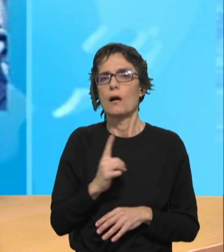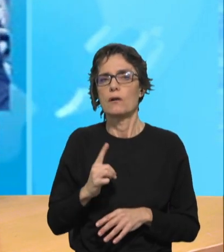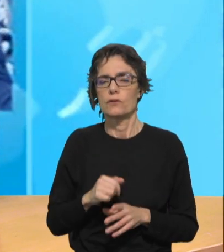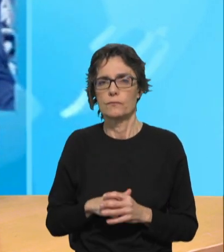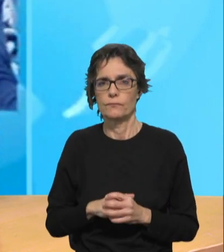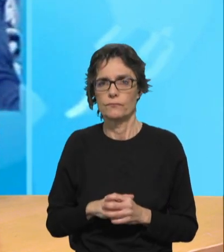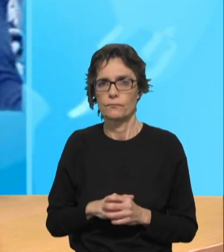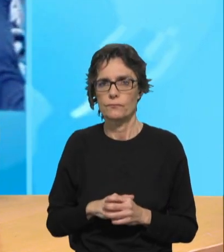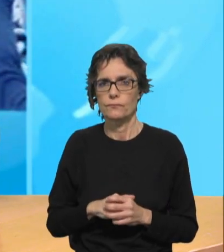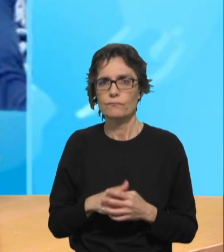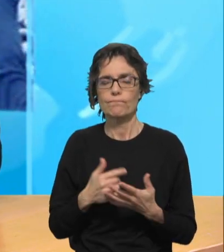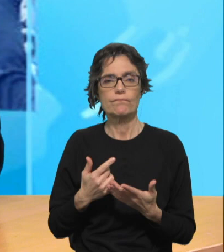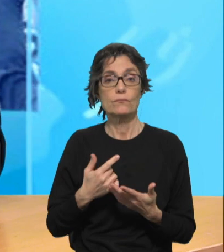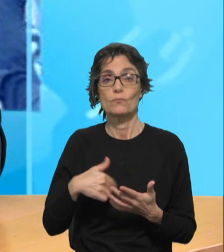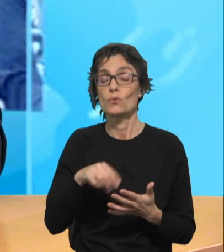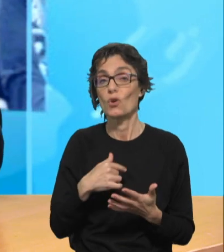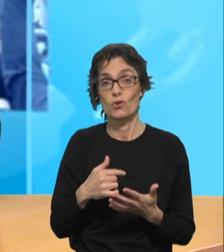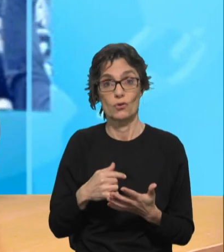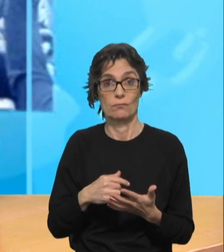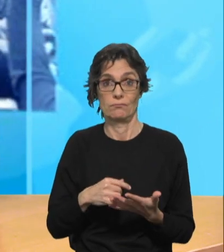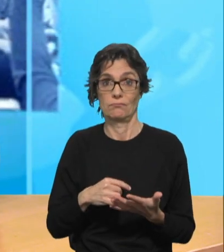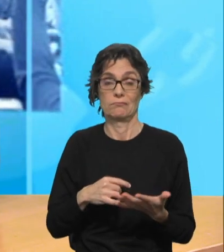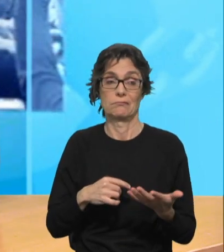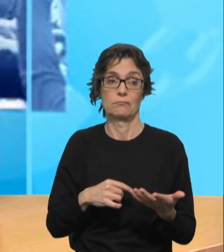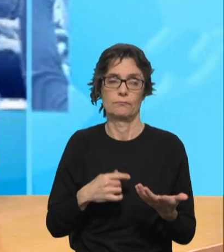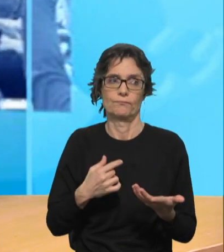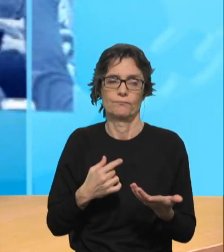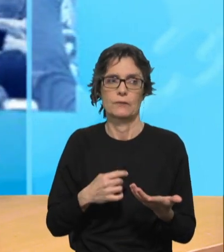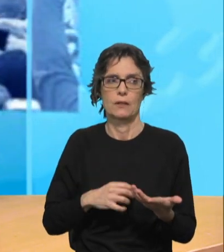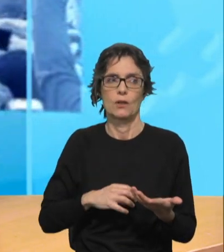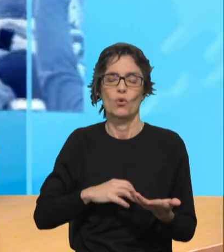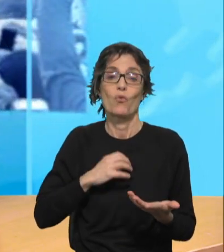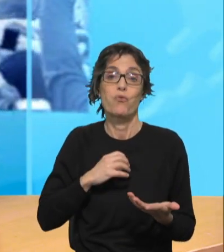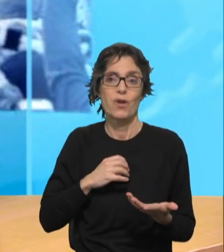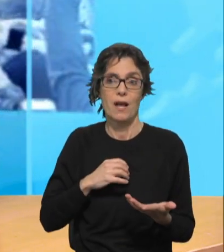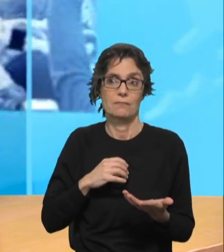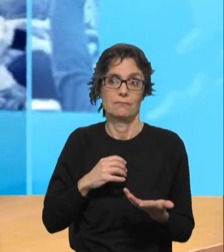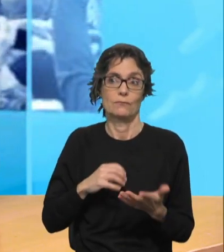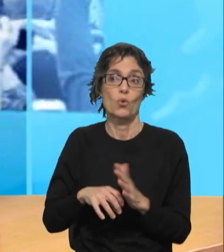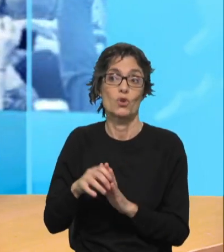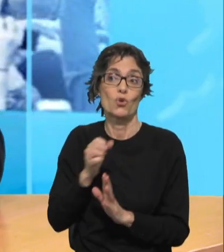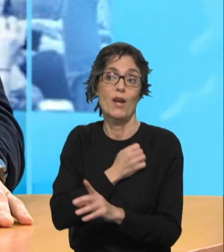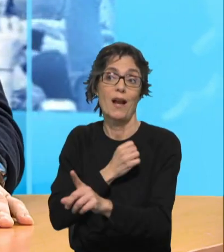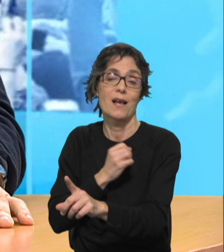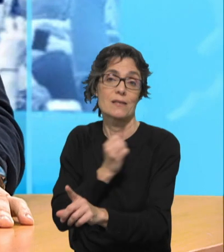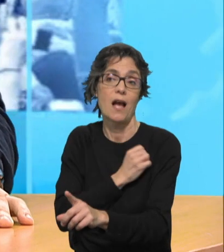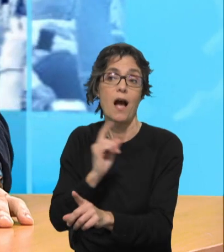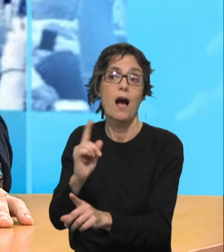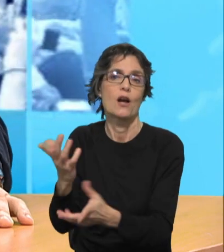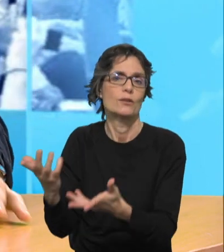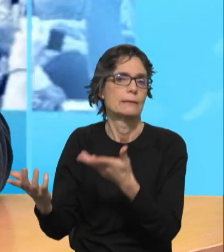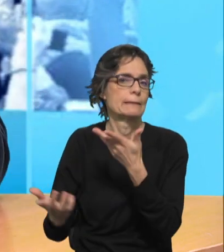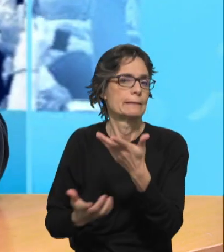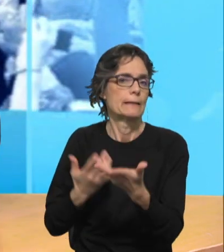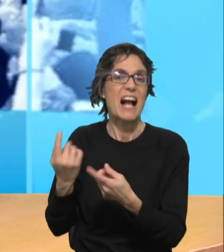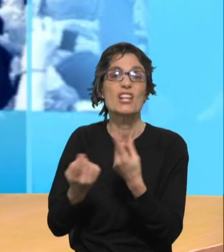podemos fiar-nos muito nas condições em casa, porque nas periferias, às vezes, as condições de casa ou acompanhamento dos